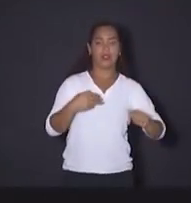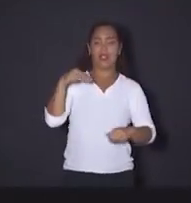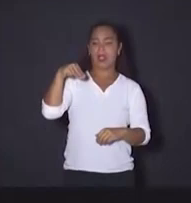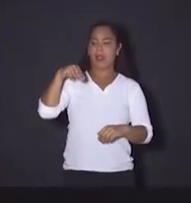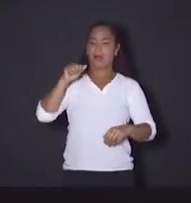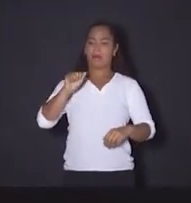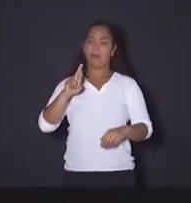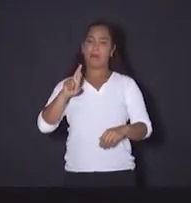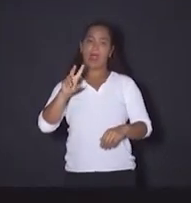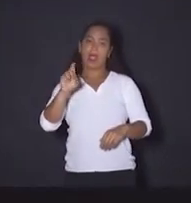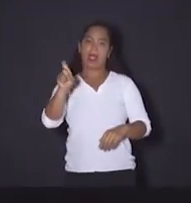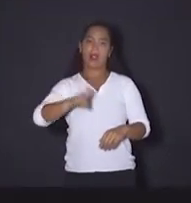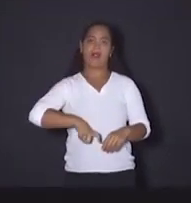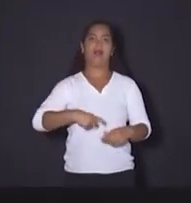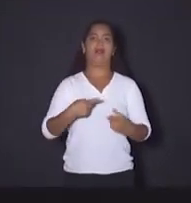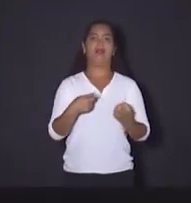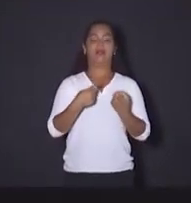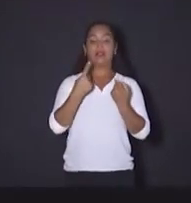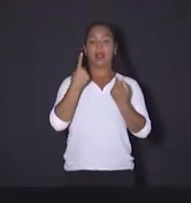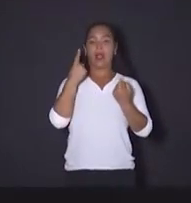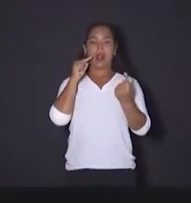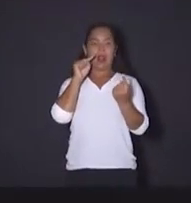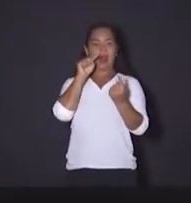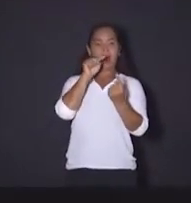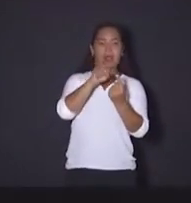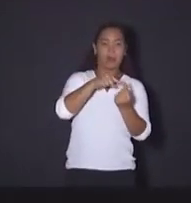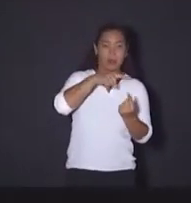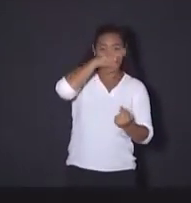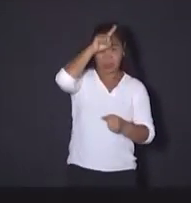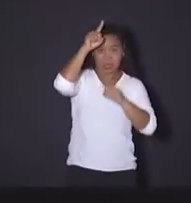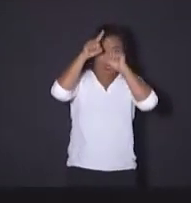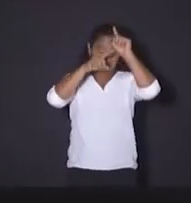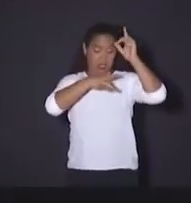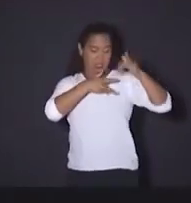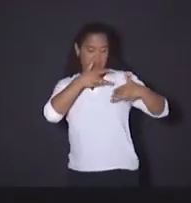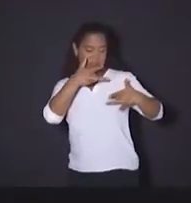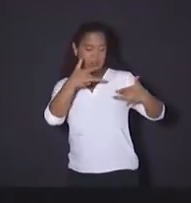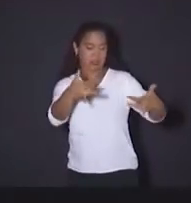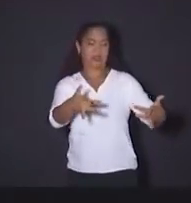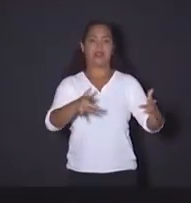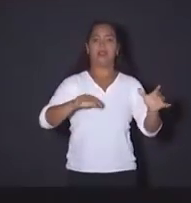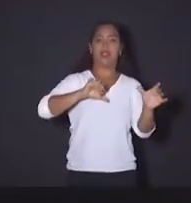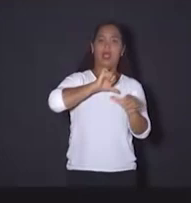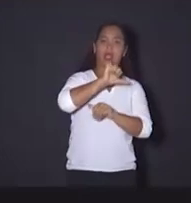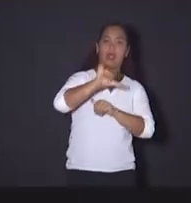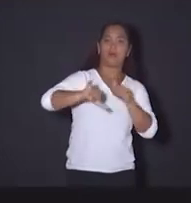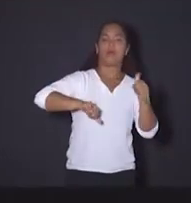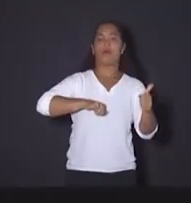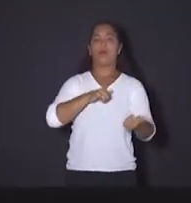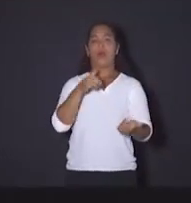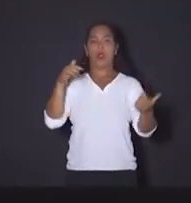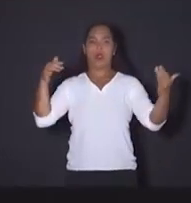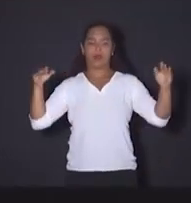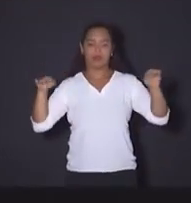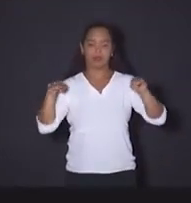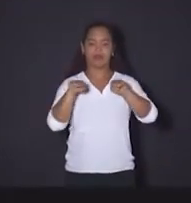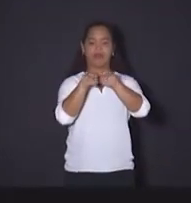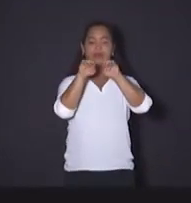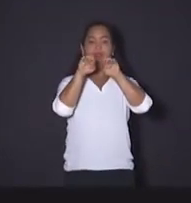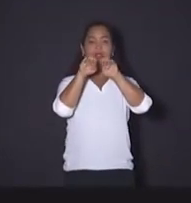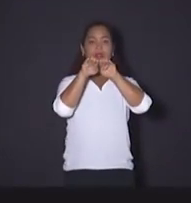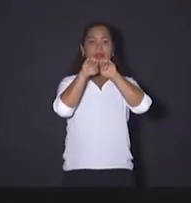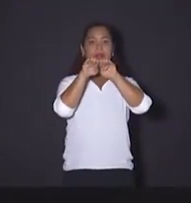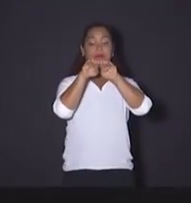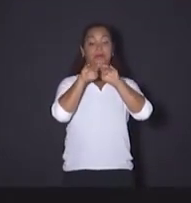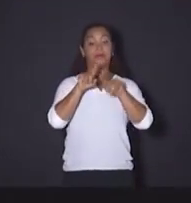etc., em termos do ideário da solidariedade, de mudança, de transformação, de igualdade. Não foi